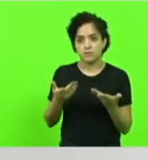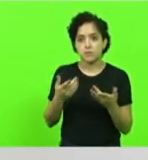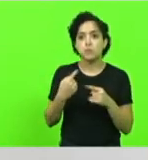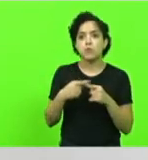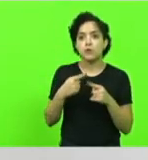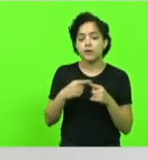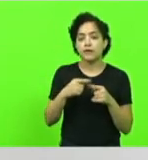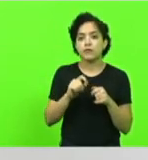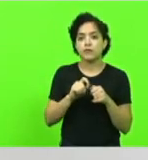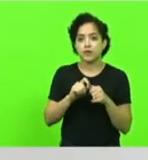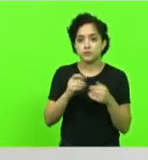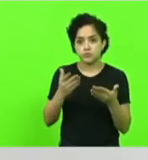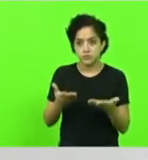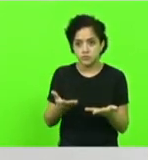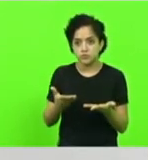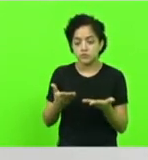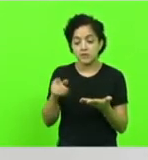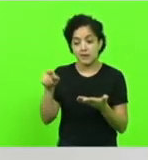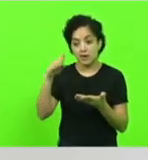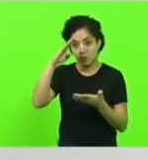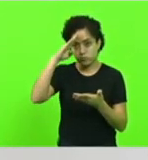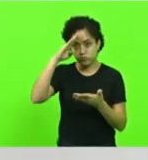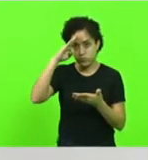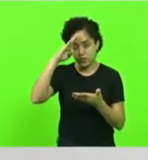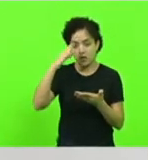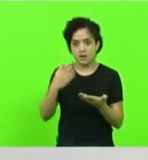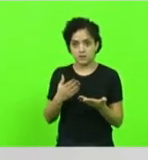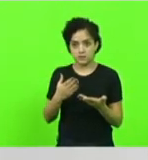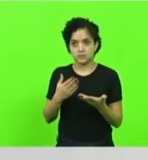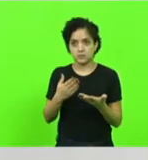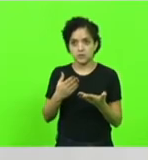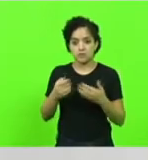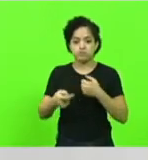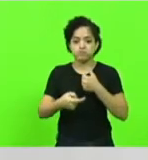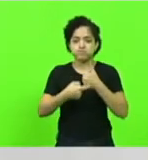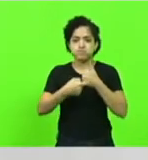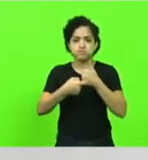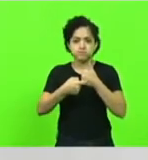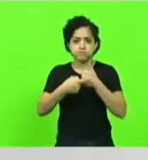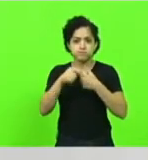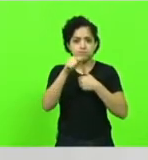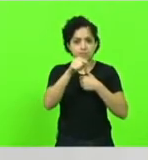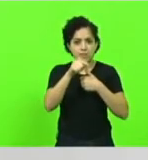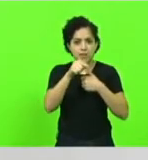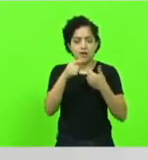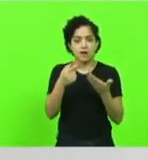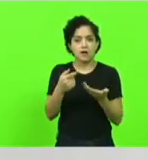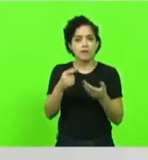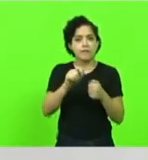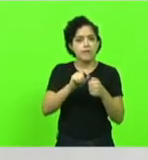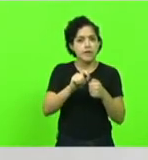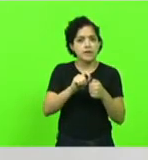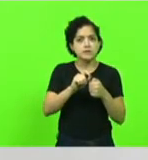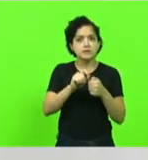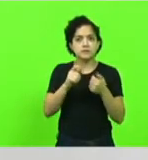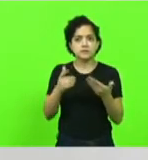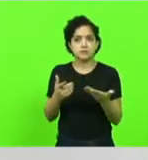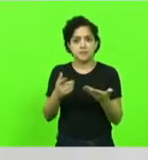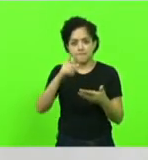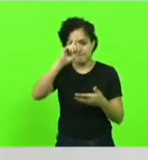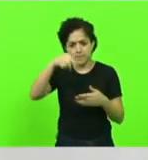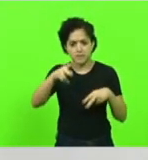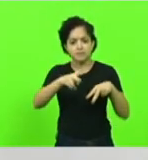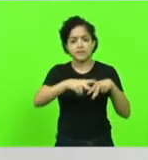isso? O praça, por ter uma curtidinha lá na rede social, dá pá de prisão de